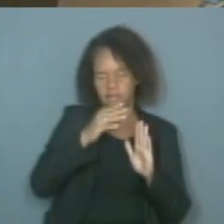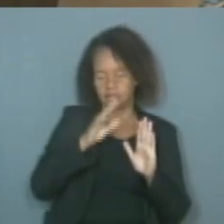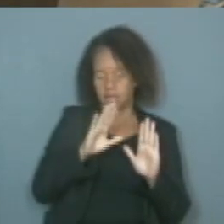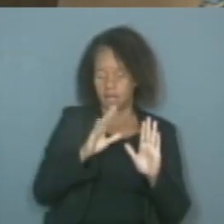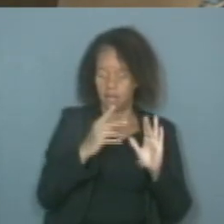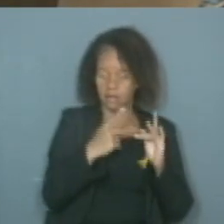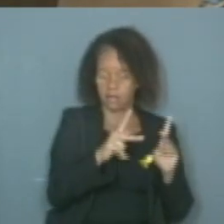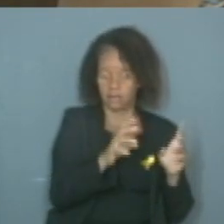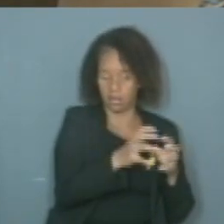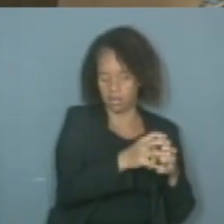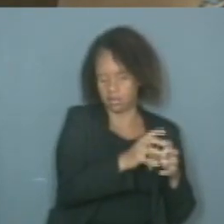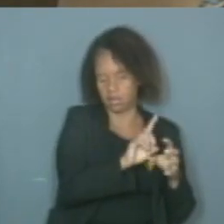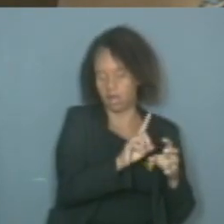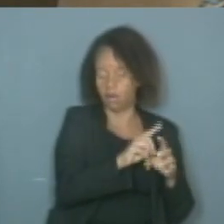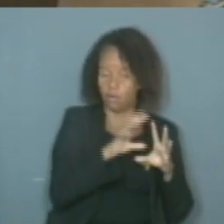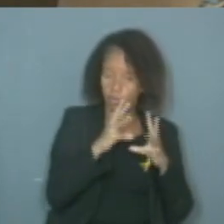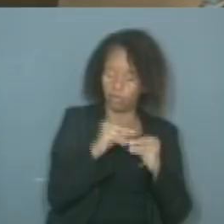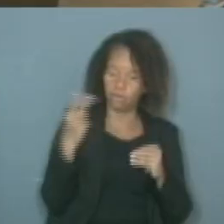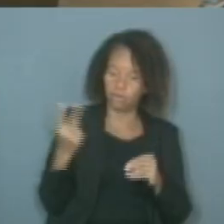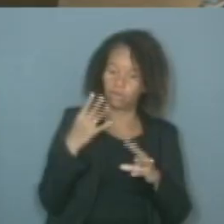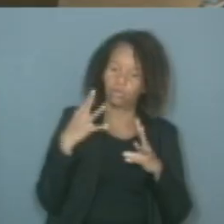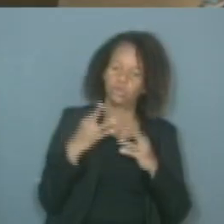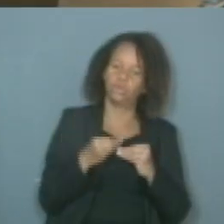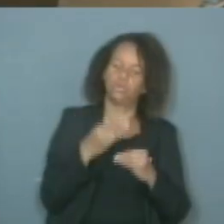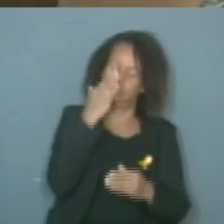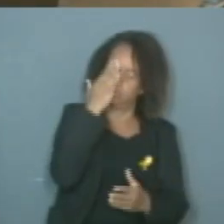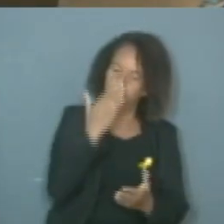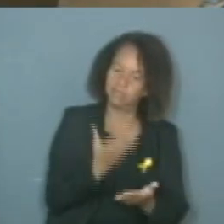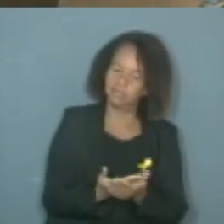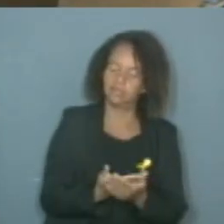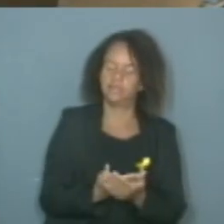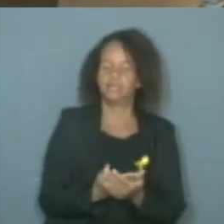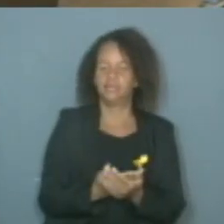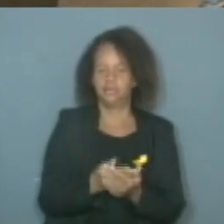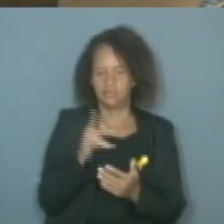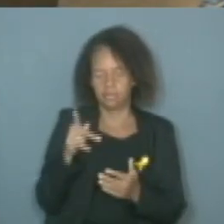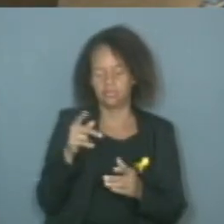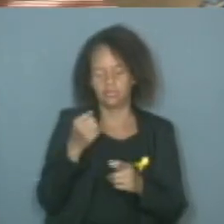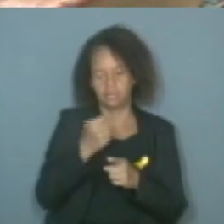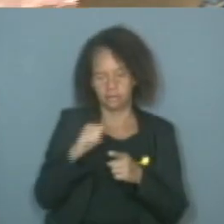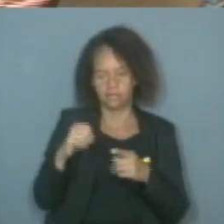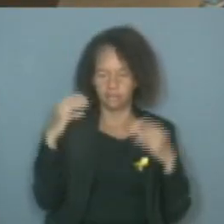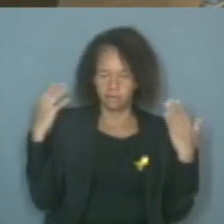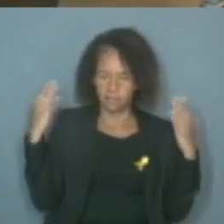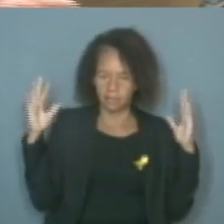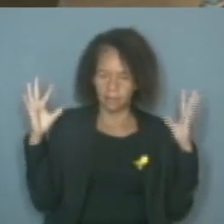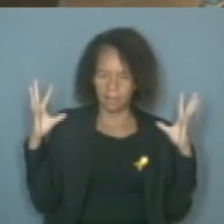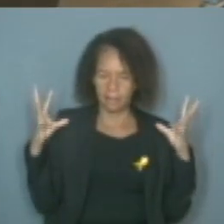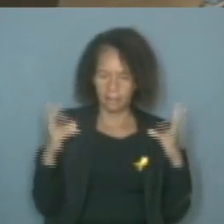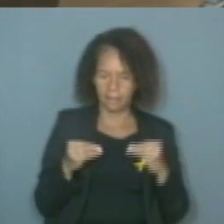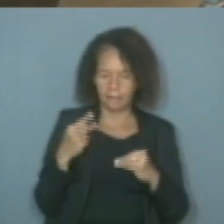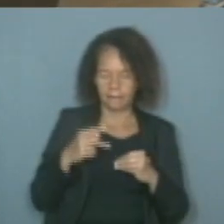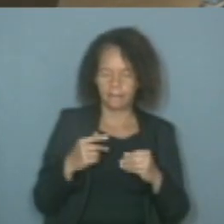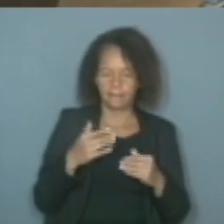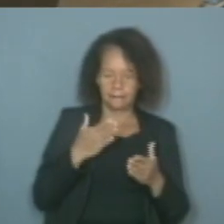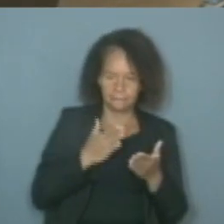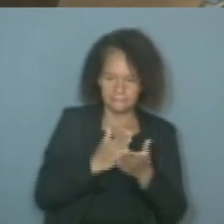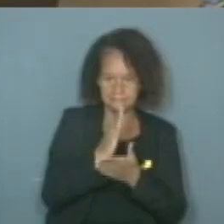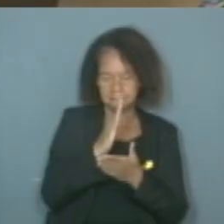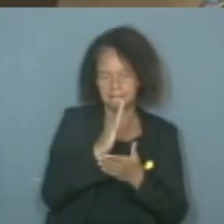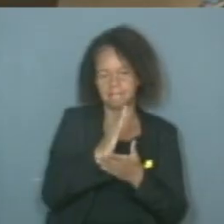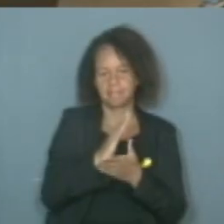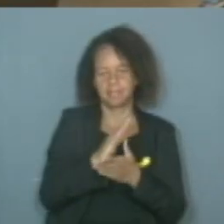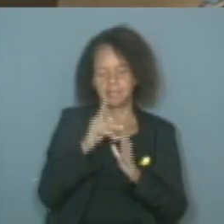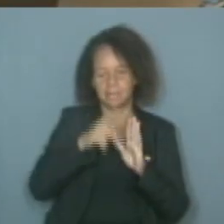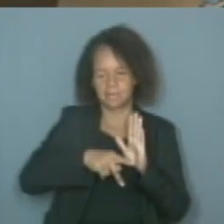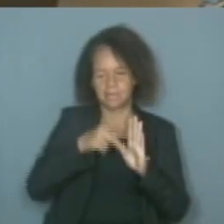só dele, é uma vitória de todos aqueles que acreditam nessa defesa. Então, parabéns à casa que aprovou